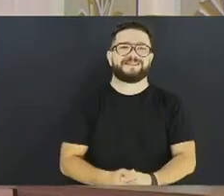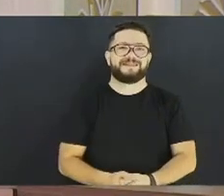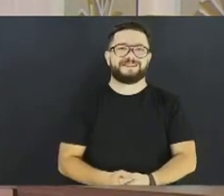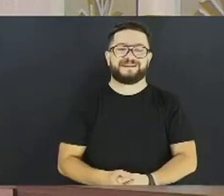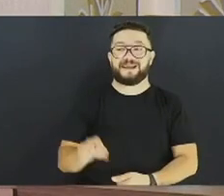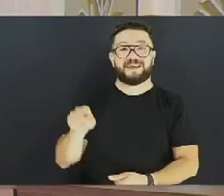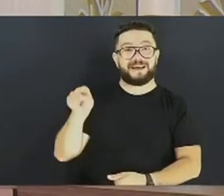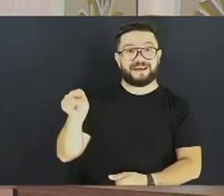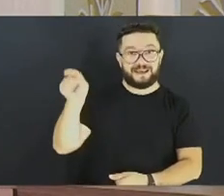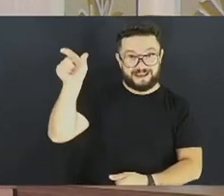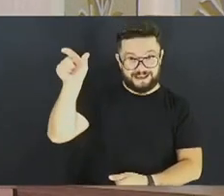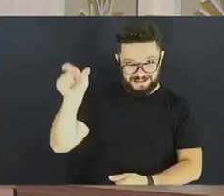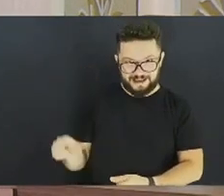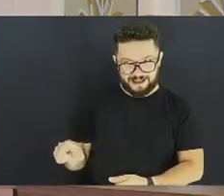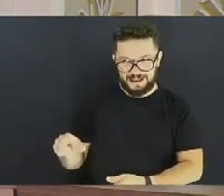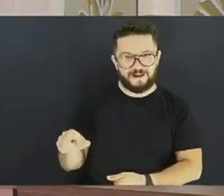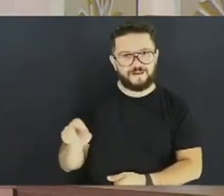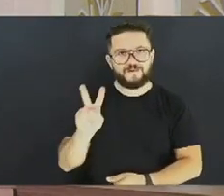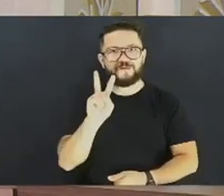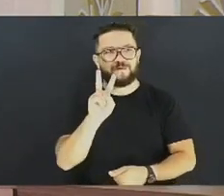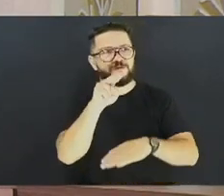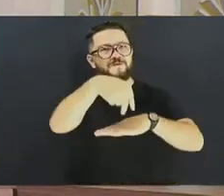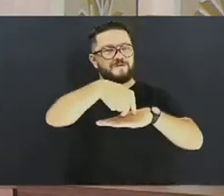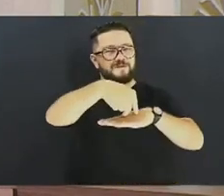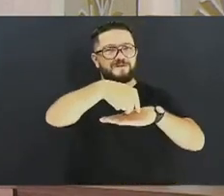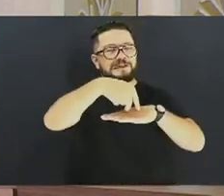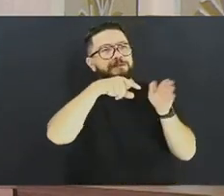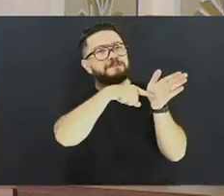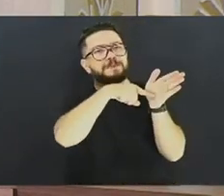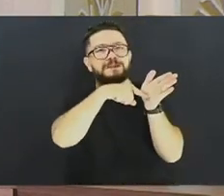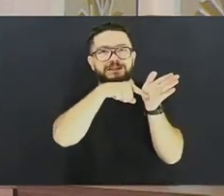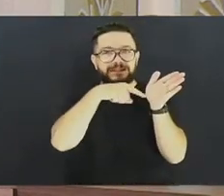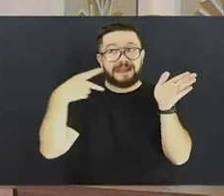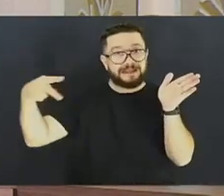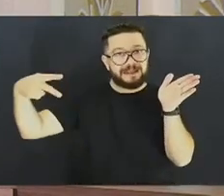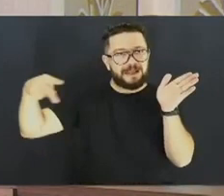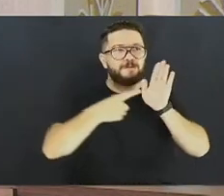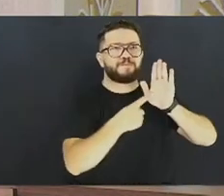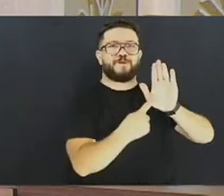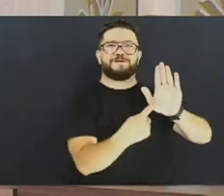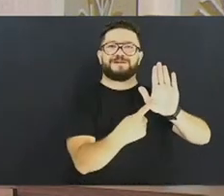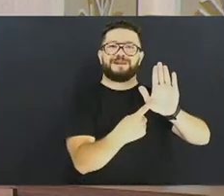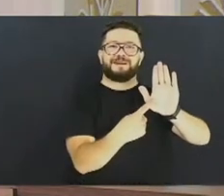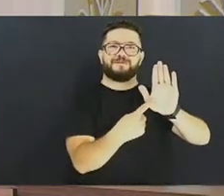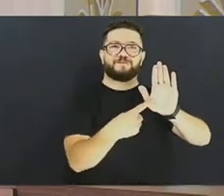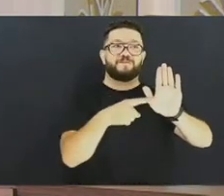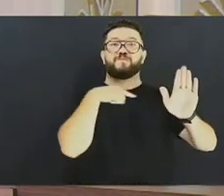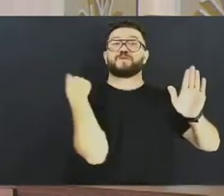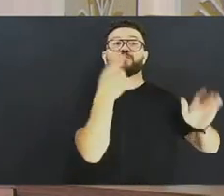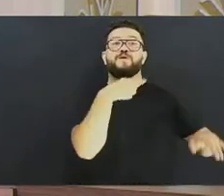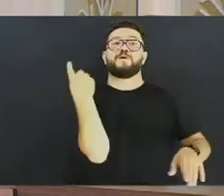suas pesquisas e nos ajudar a pensar em uma nova política pública para as araucárias em nossa